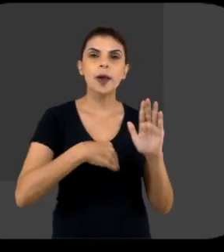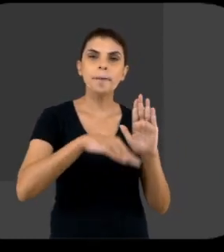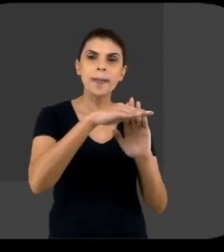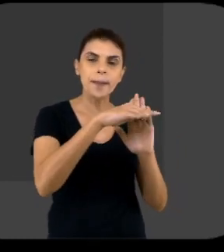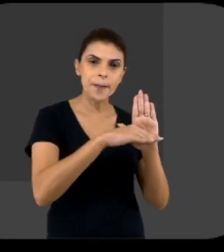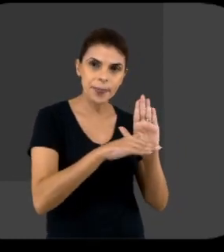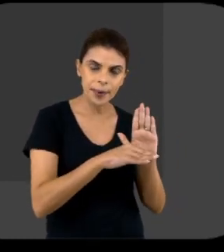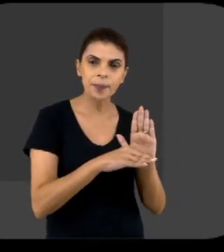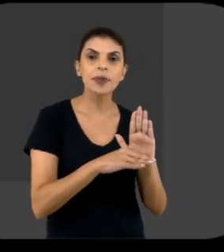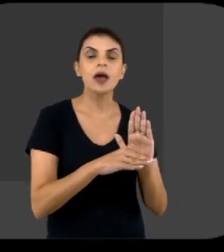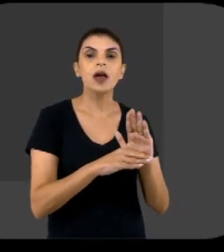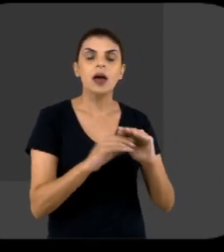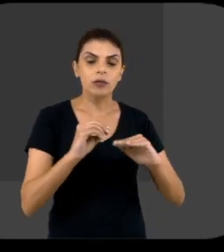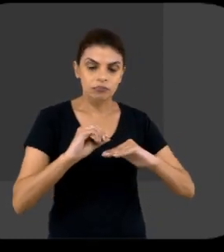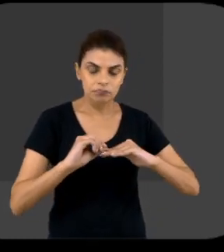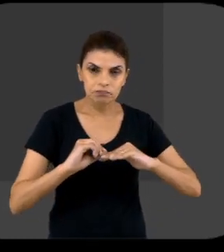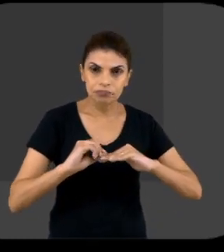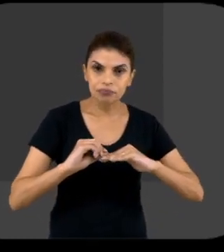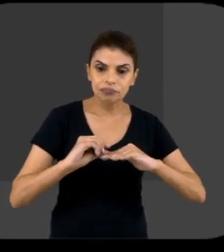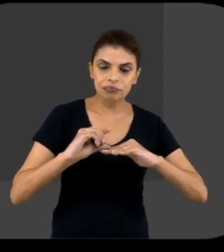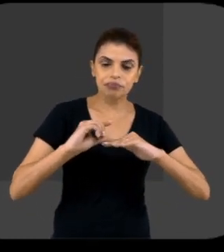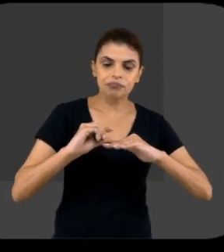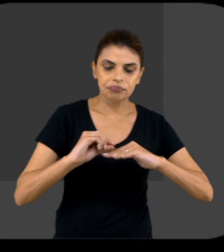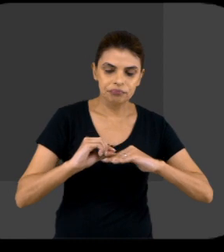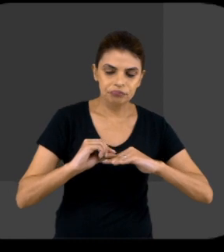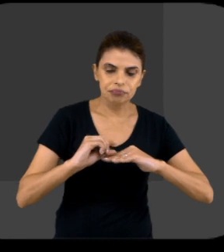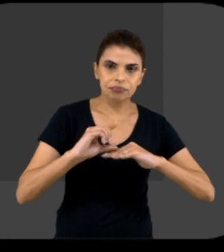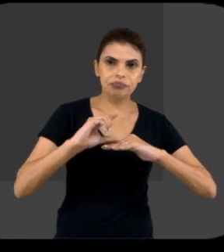metrológico envolvendo calibração e